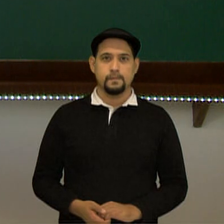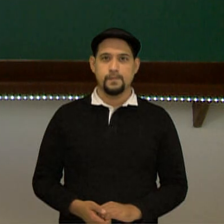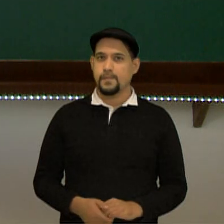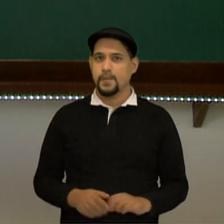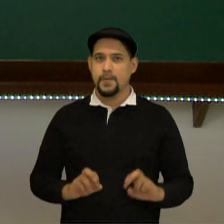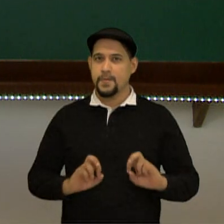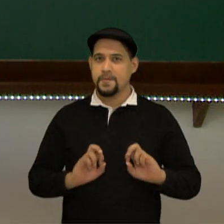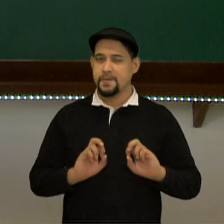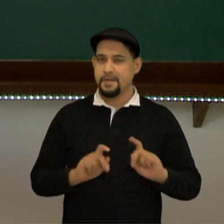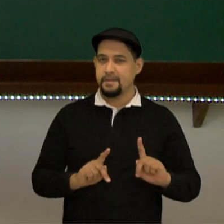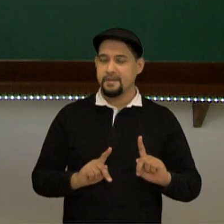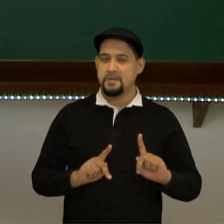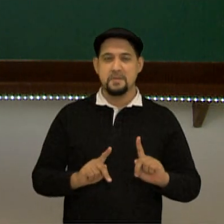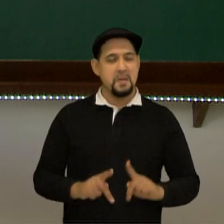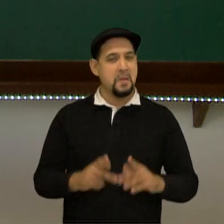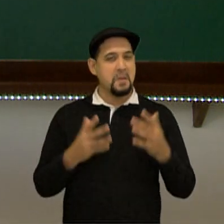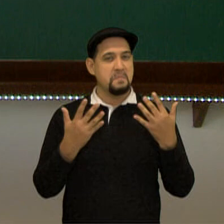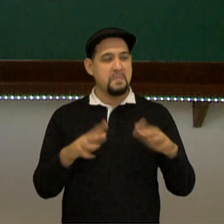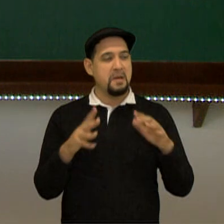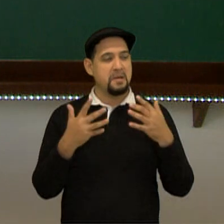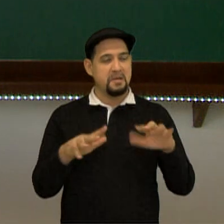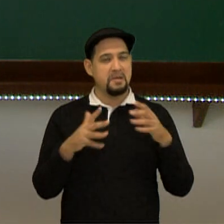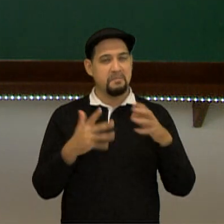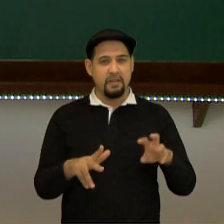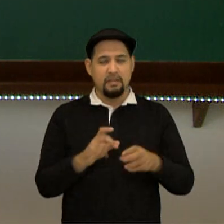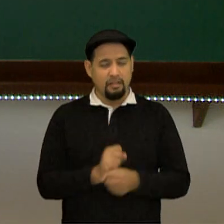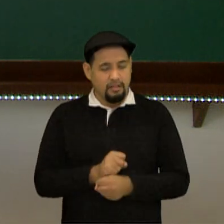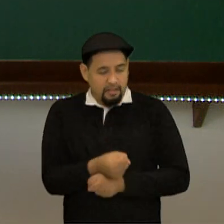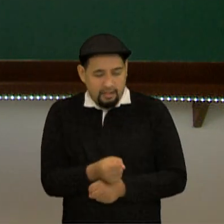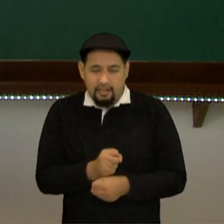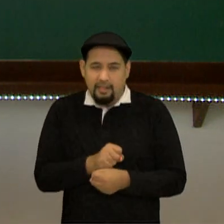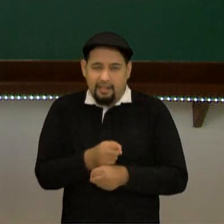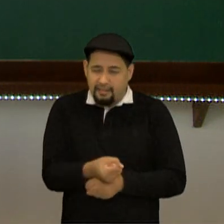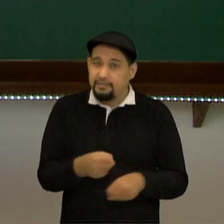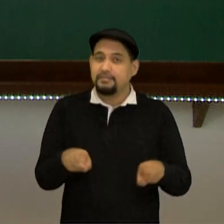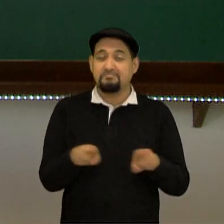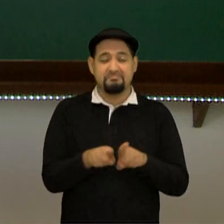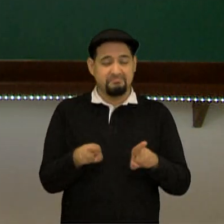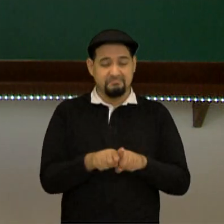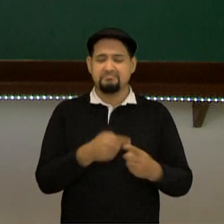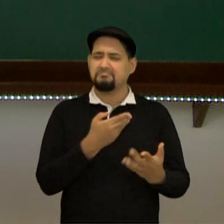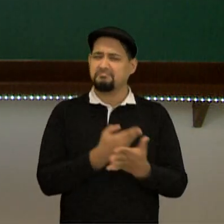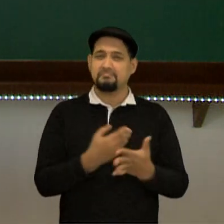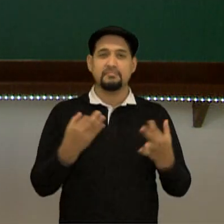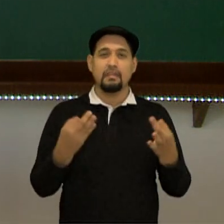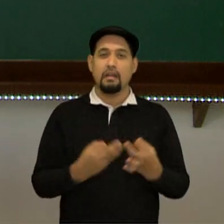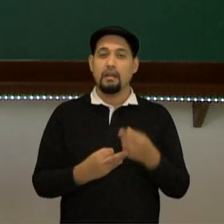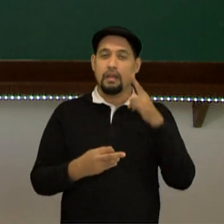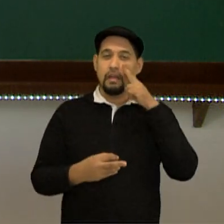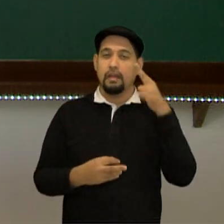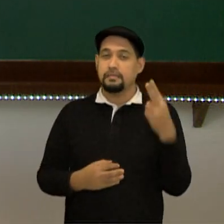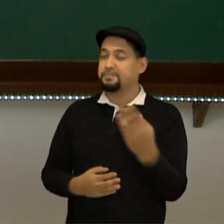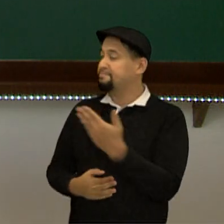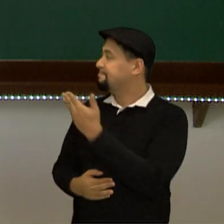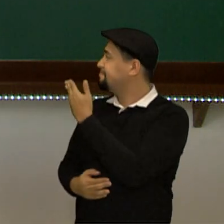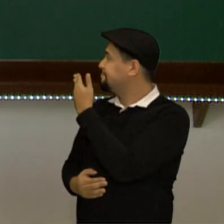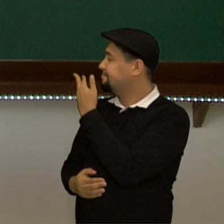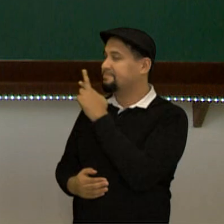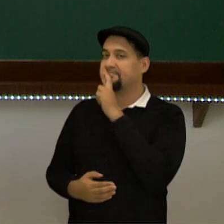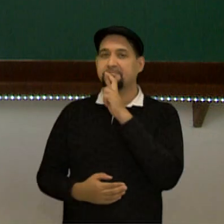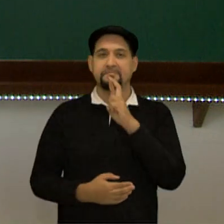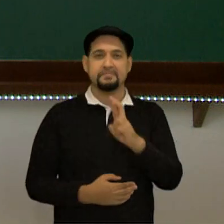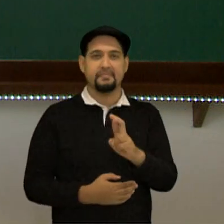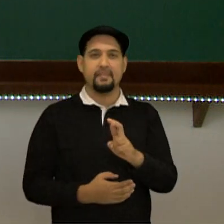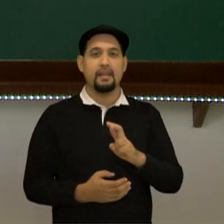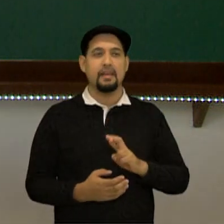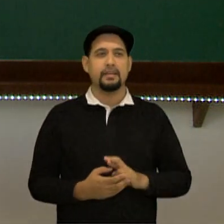Muito bem, parabéns pelo seu esforço, pela sua dedicação. Confere comigo aqui a solução.